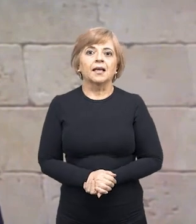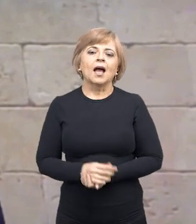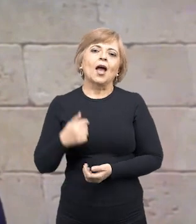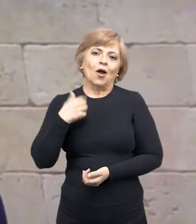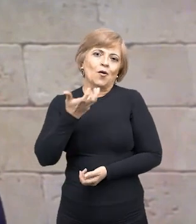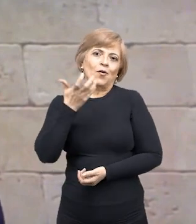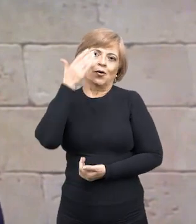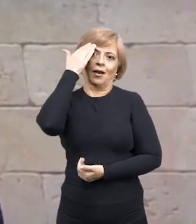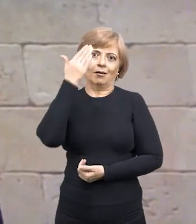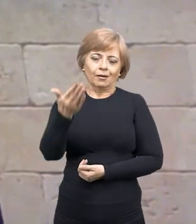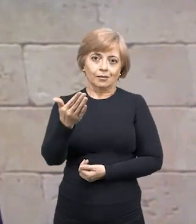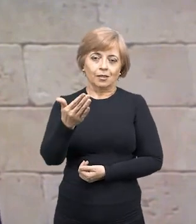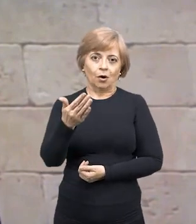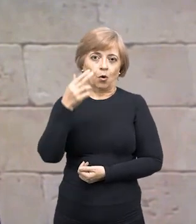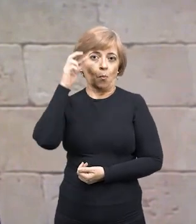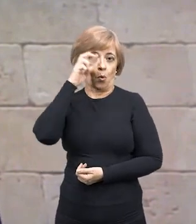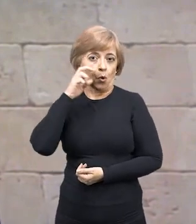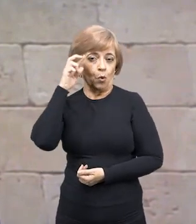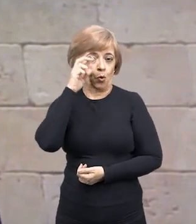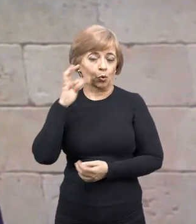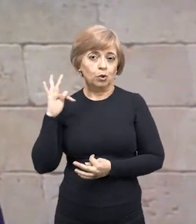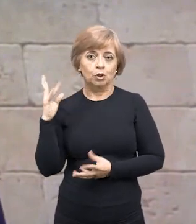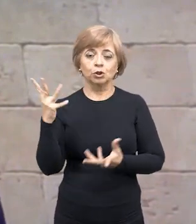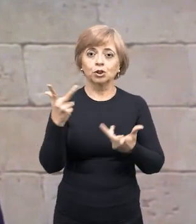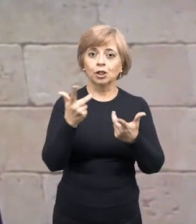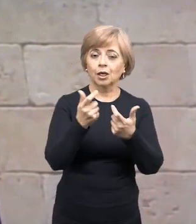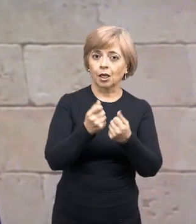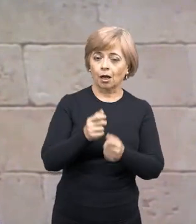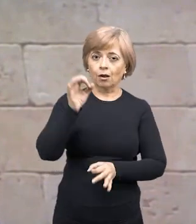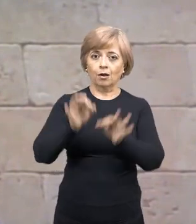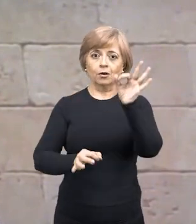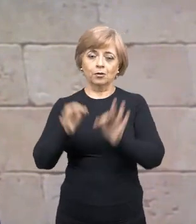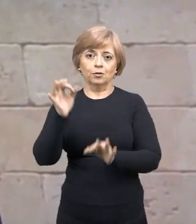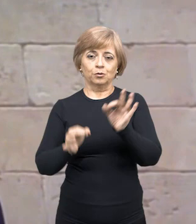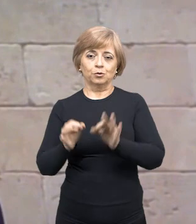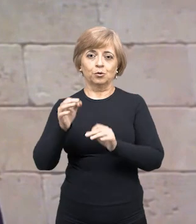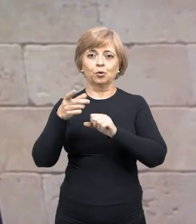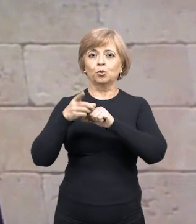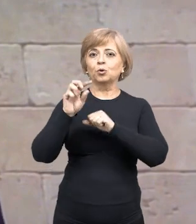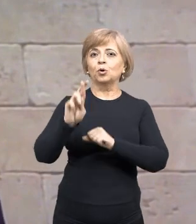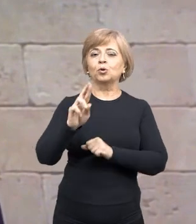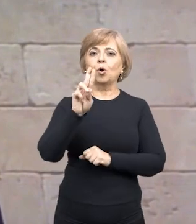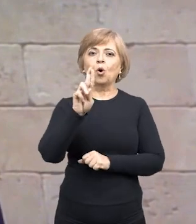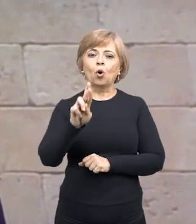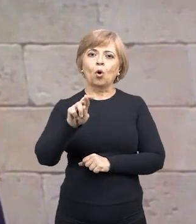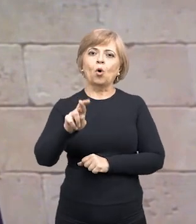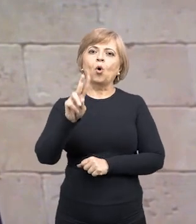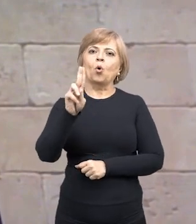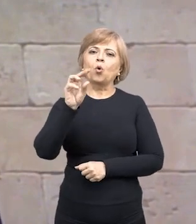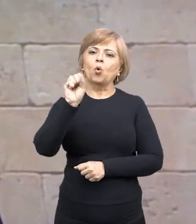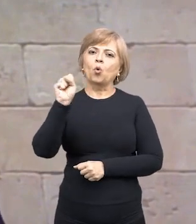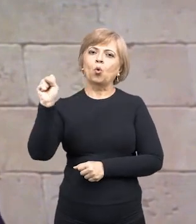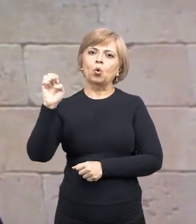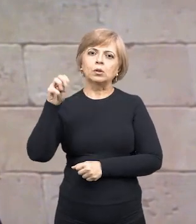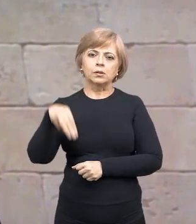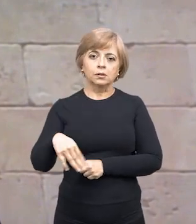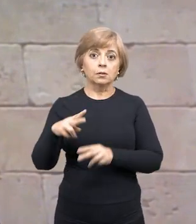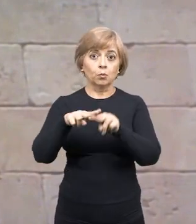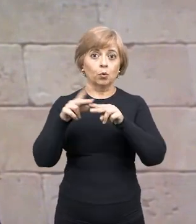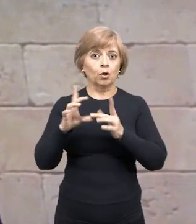gostaria de agradecer ao Procurador-Geral de Justiça, ao Dr. Mucin, pela instituição da Força-Tarefa, por ter